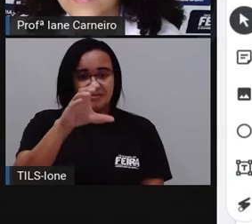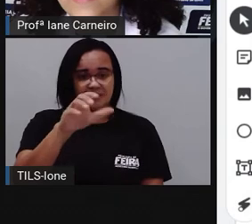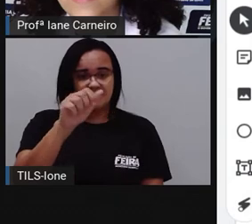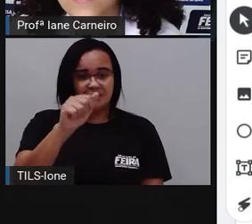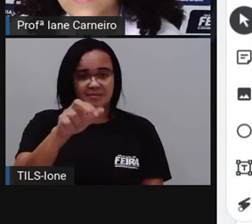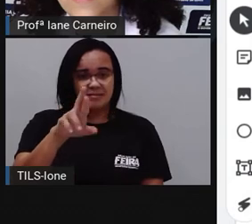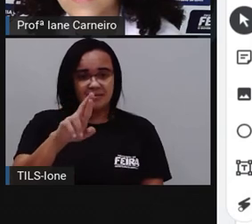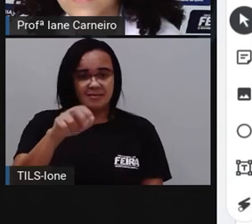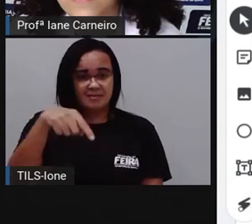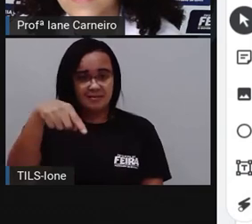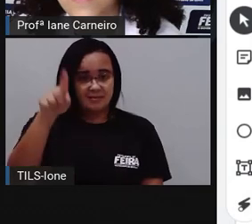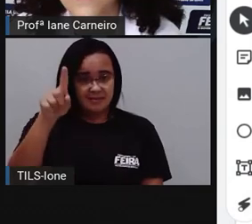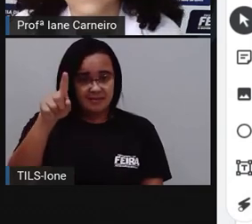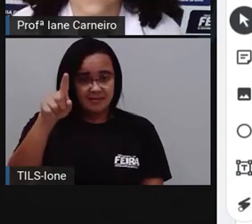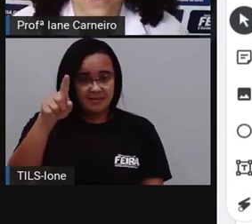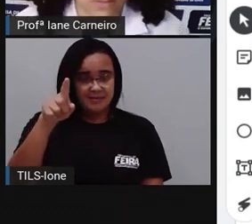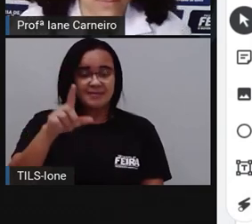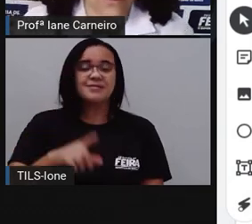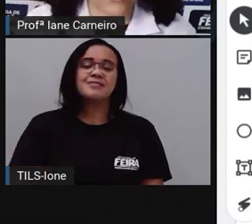Jacaré.